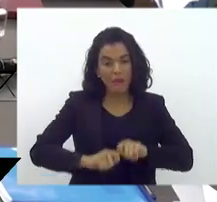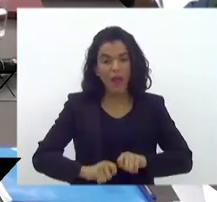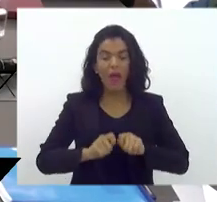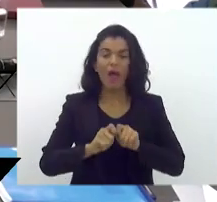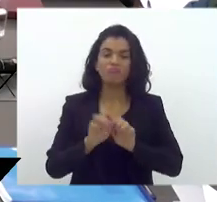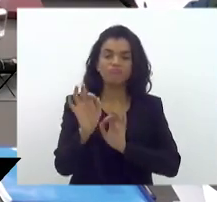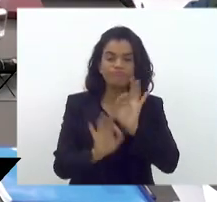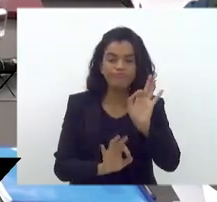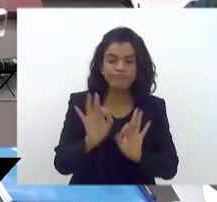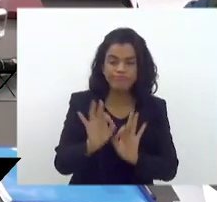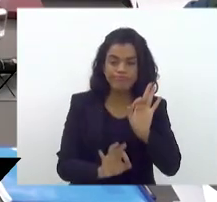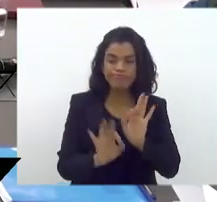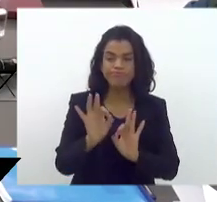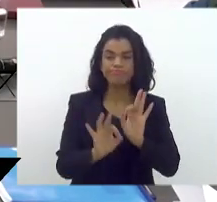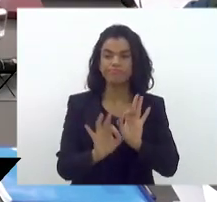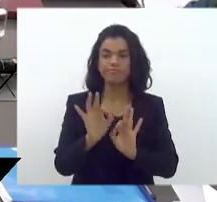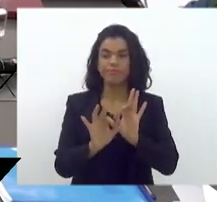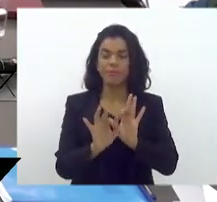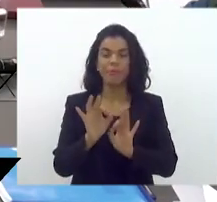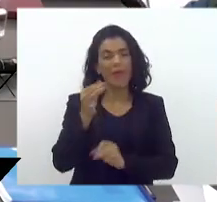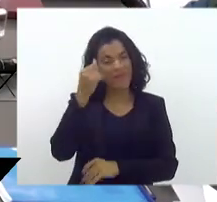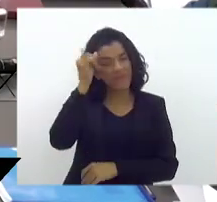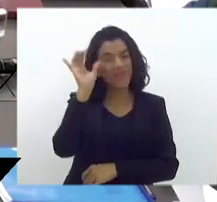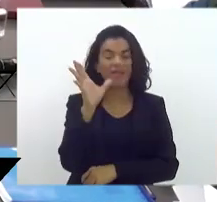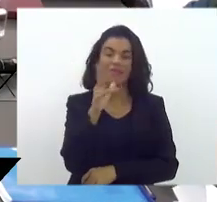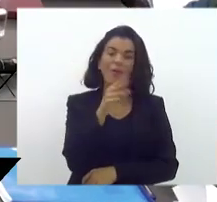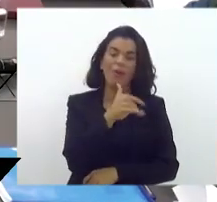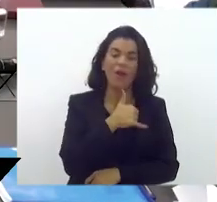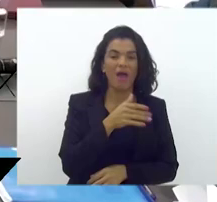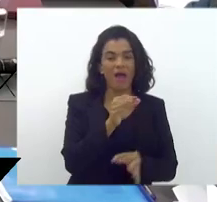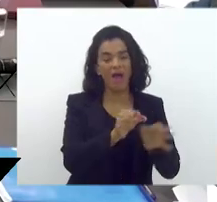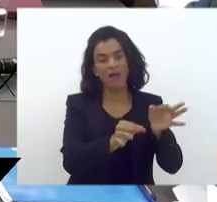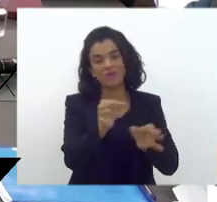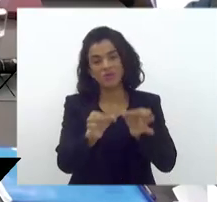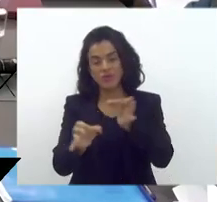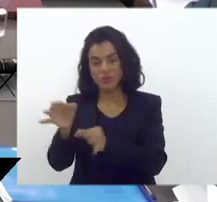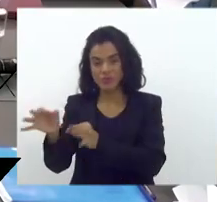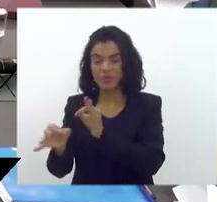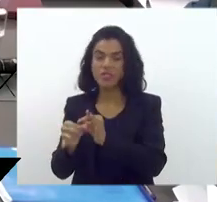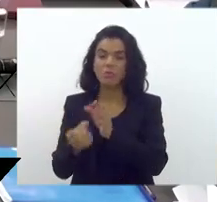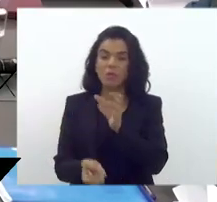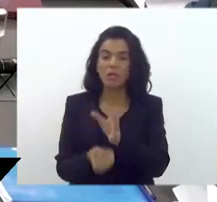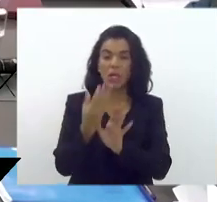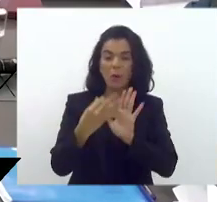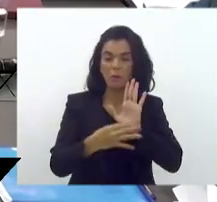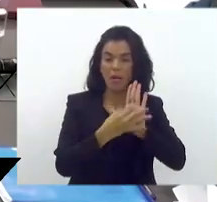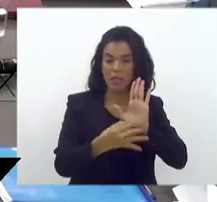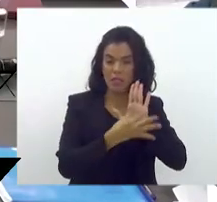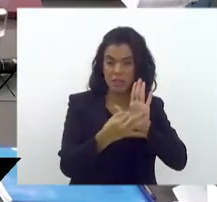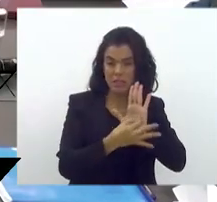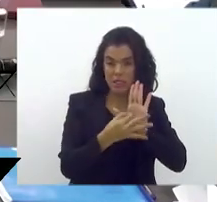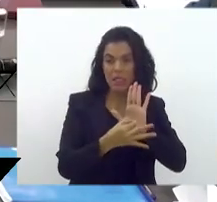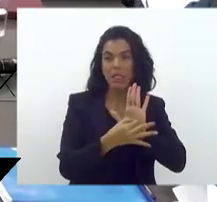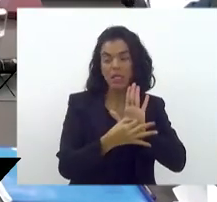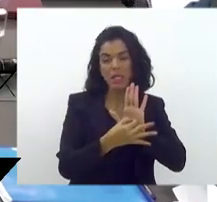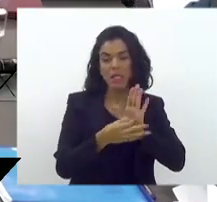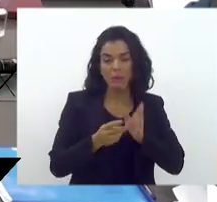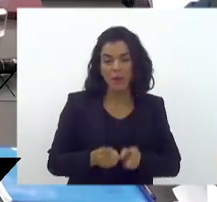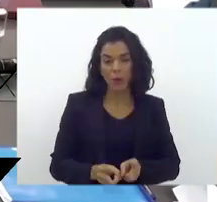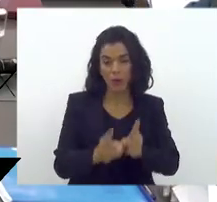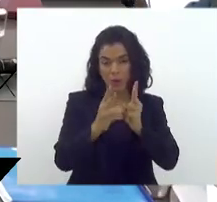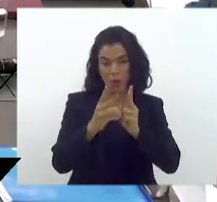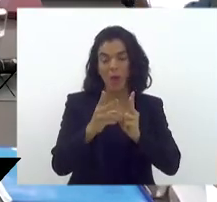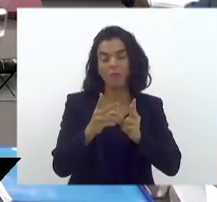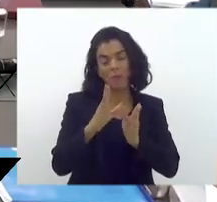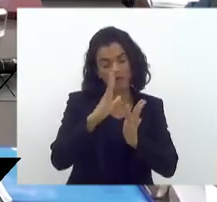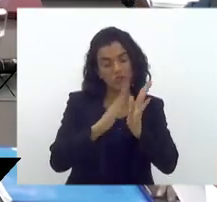para não dar mais demora à tramitação, a gente fazer um parecer aqui a quatro mãos e dar seguimento. Então, não vou